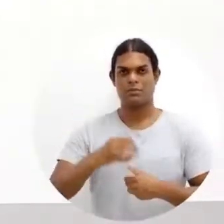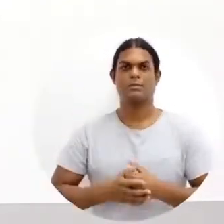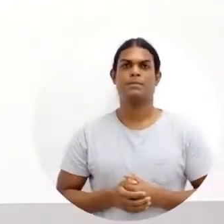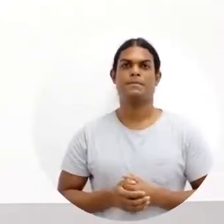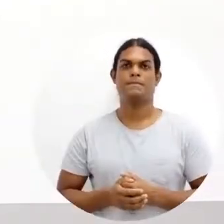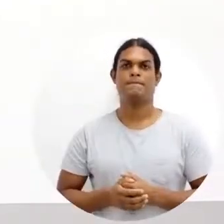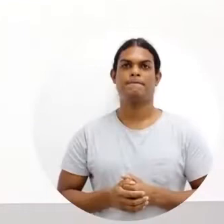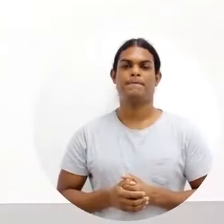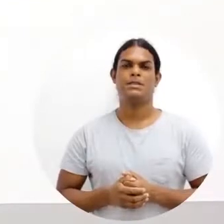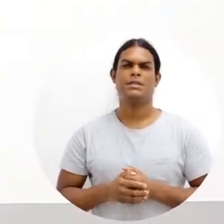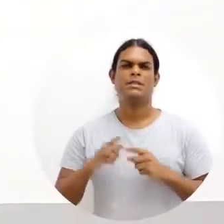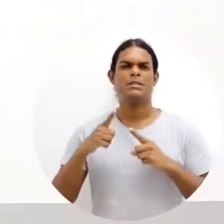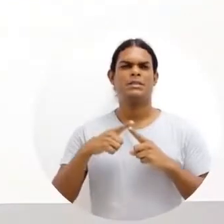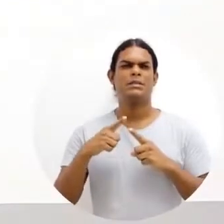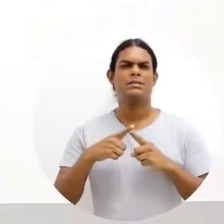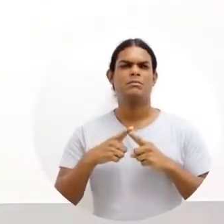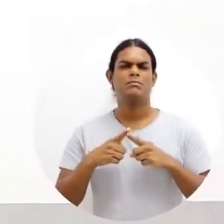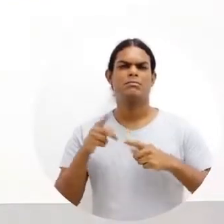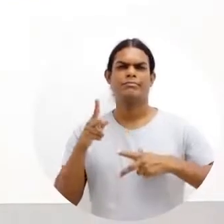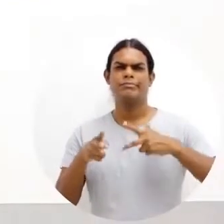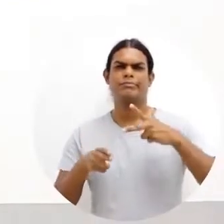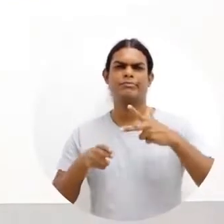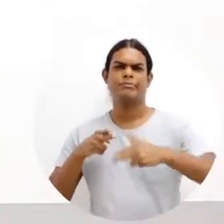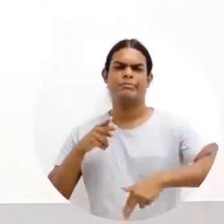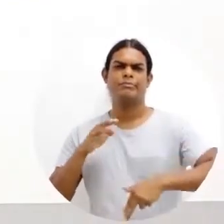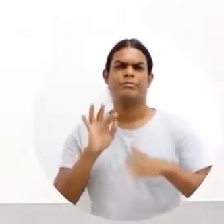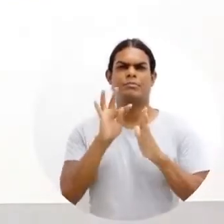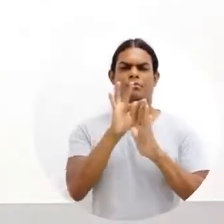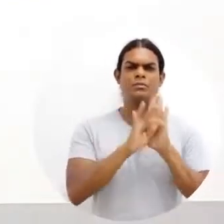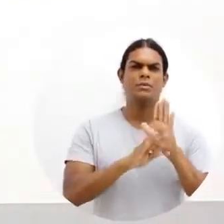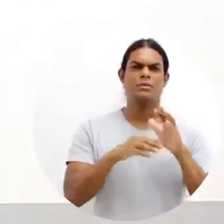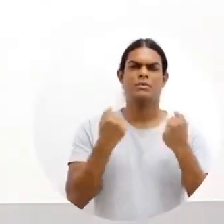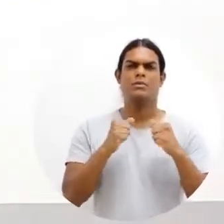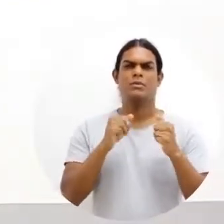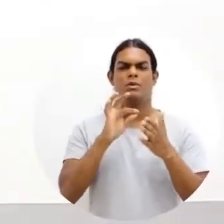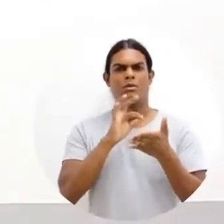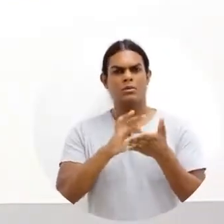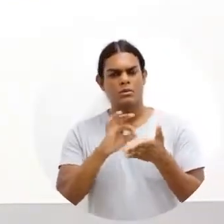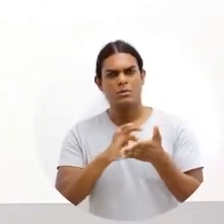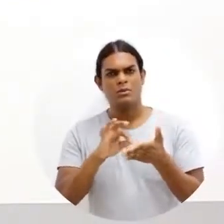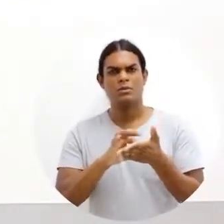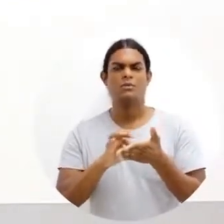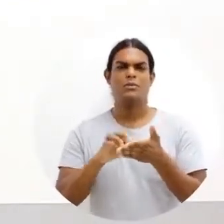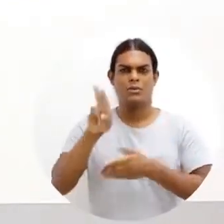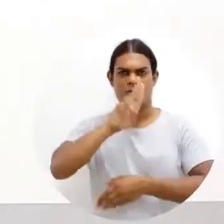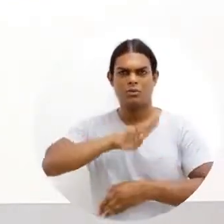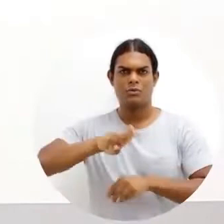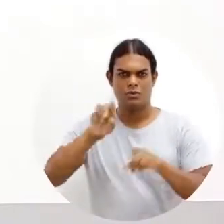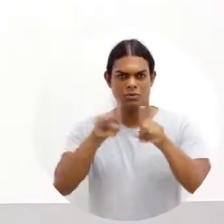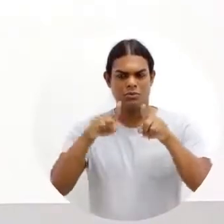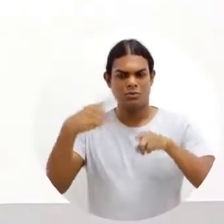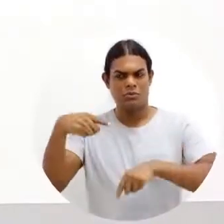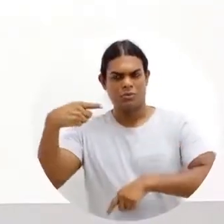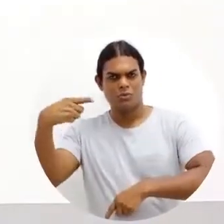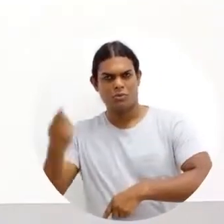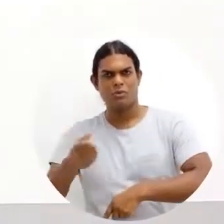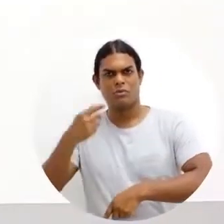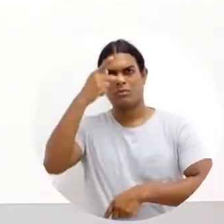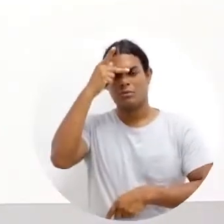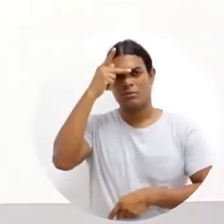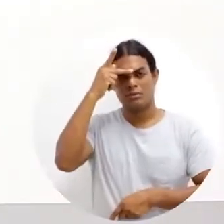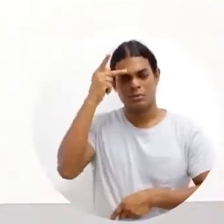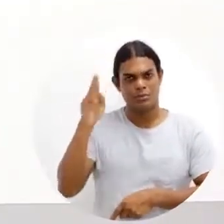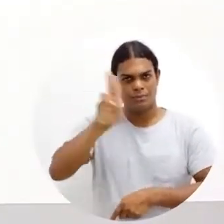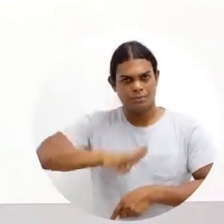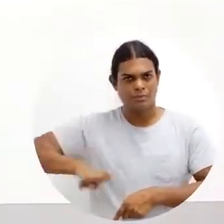de um processador de texto, em que você pode digitar, você pode escrever simultaneamente com outro usuário conectado ao mesmo